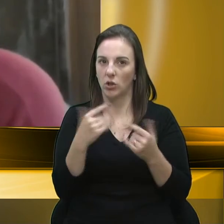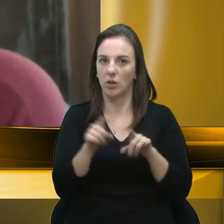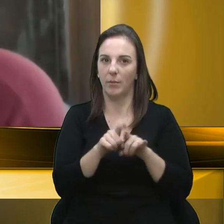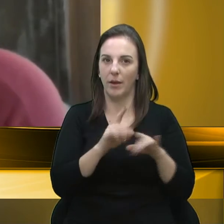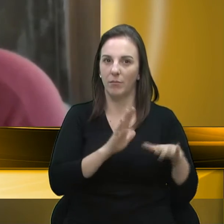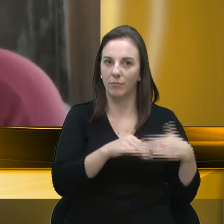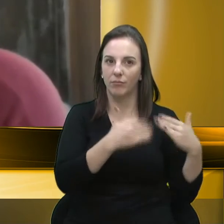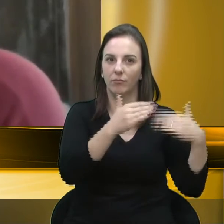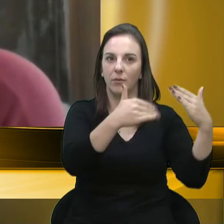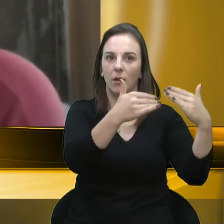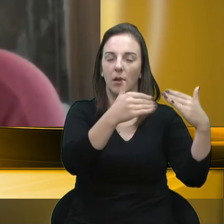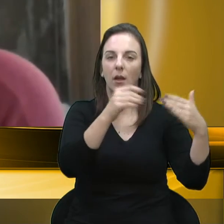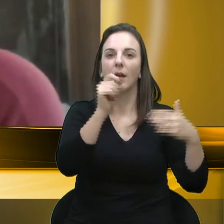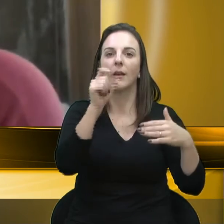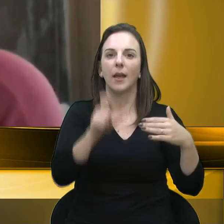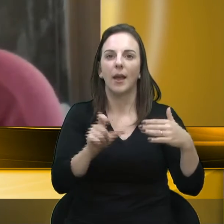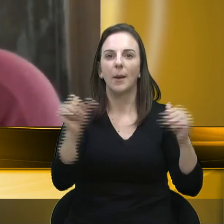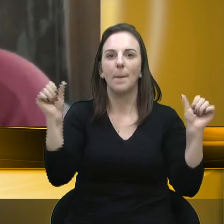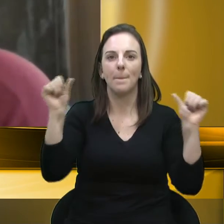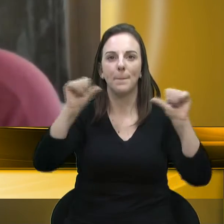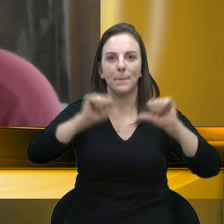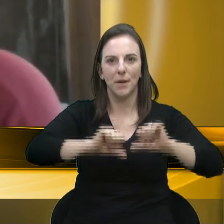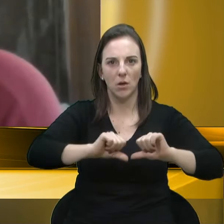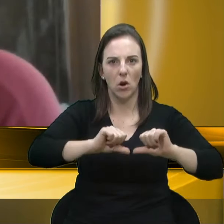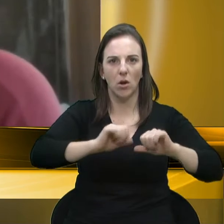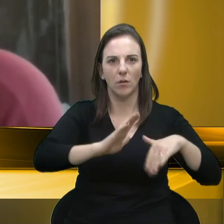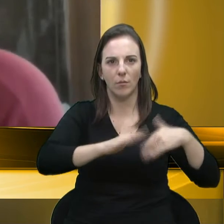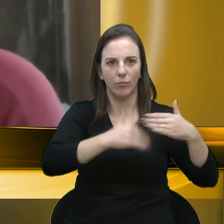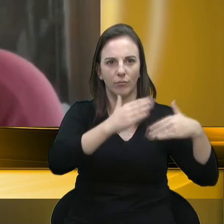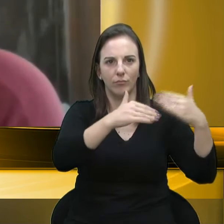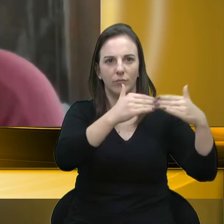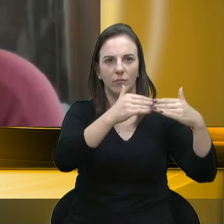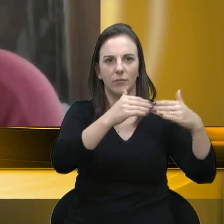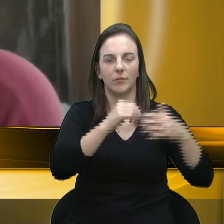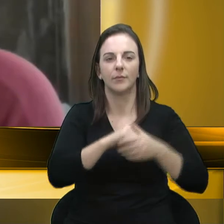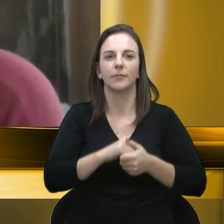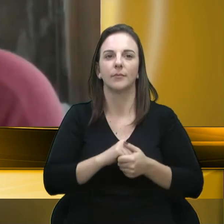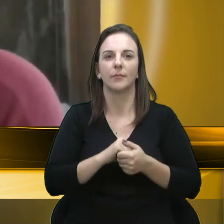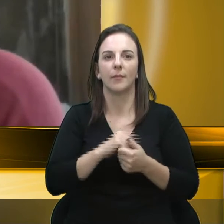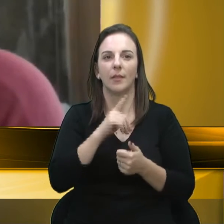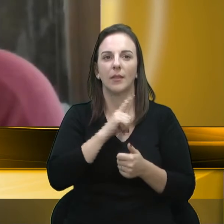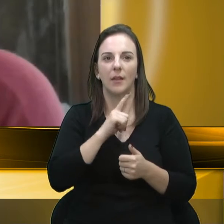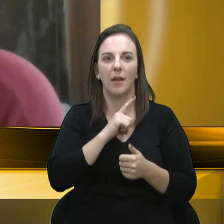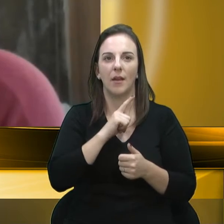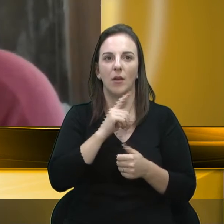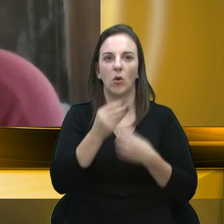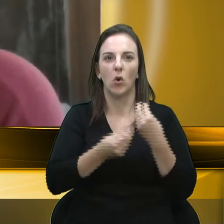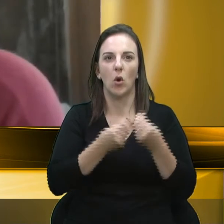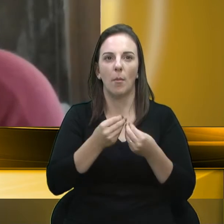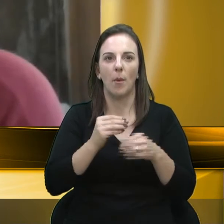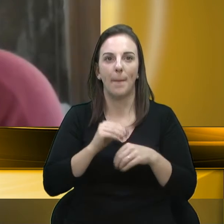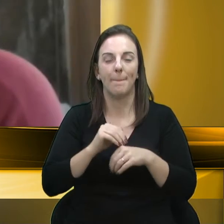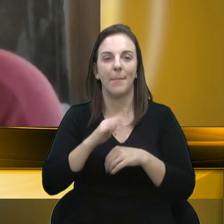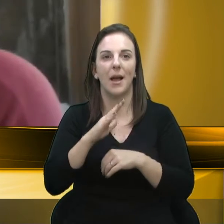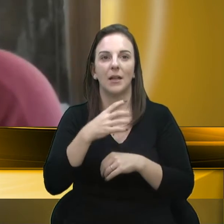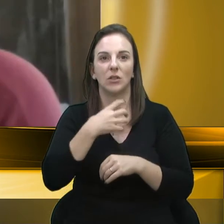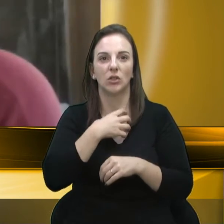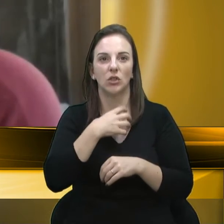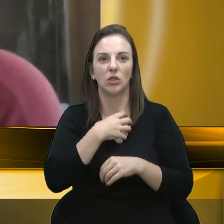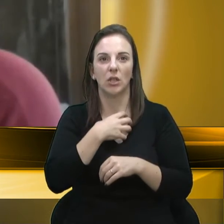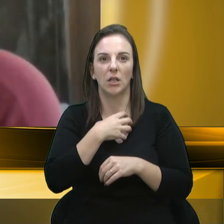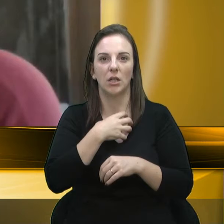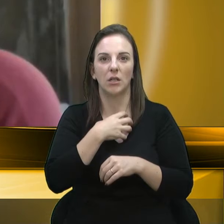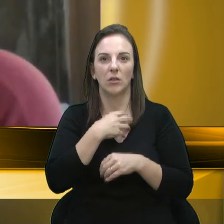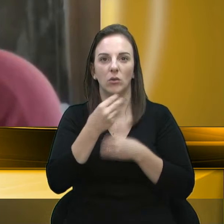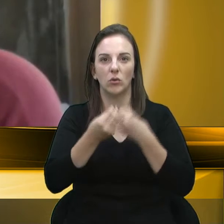pior desempenho econômico tiveram mais óbitos de Covid. A experiência mostrou que mesmo países que optaram inicialmente